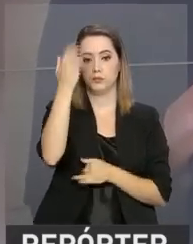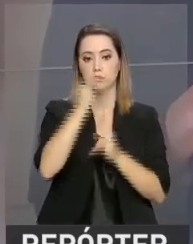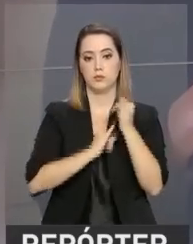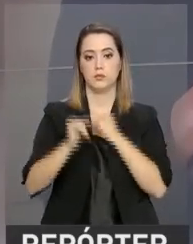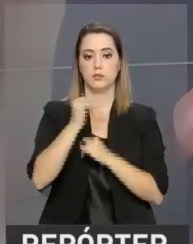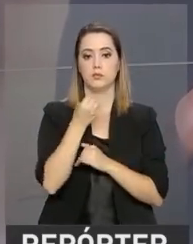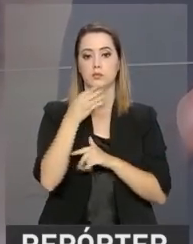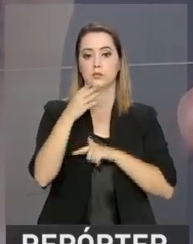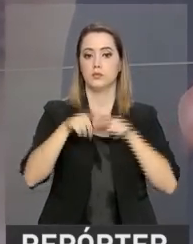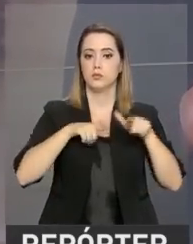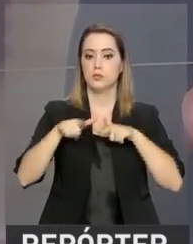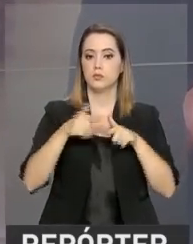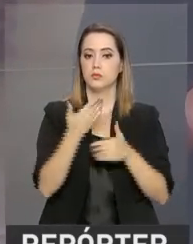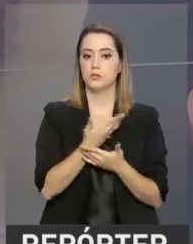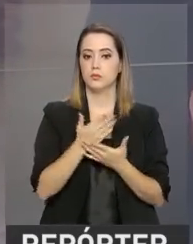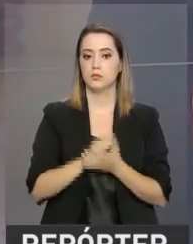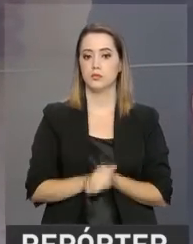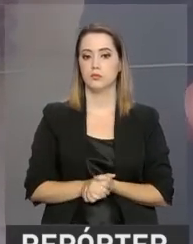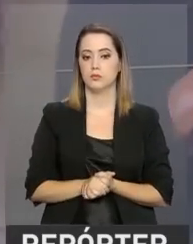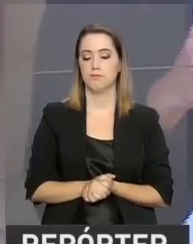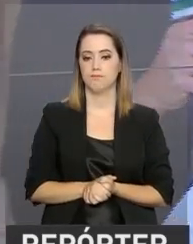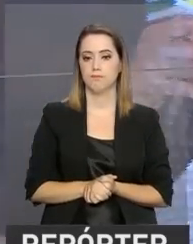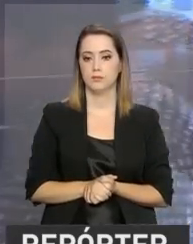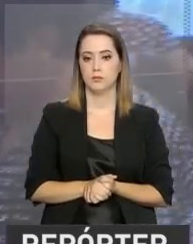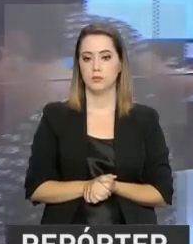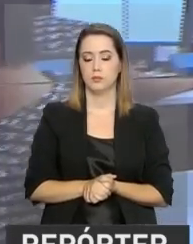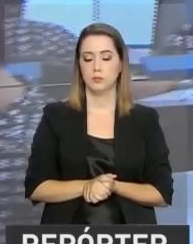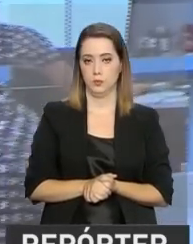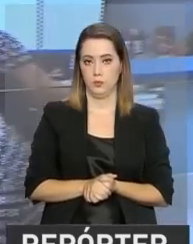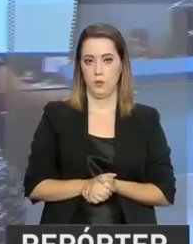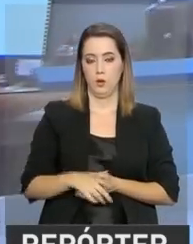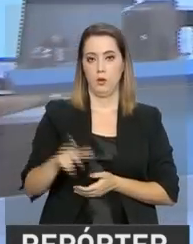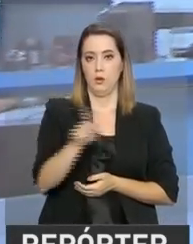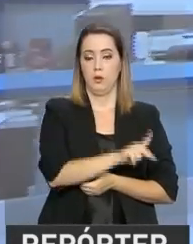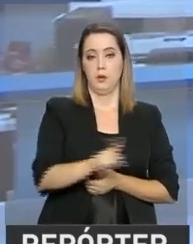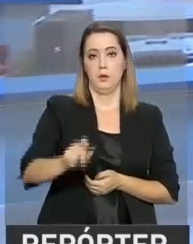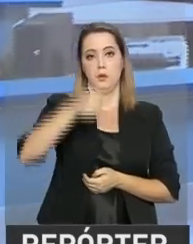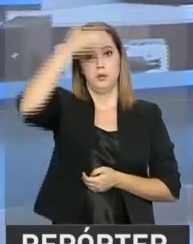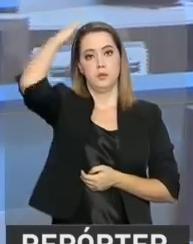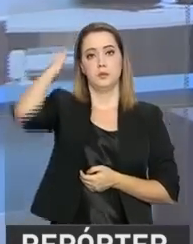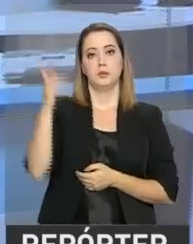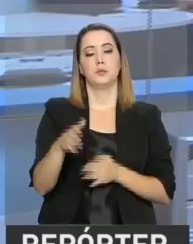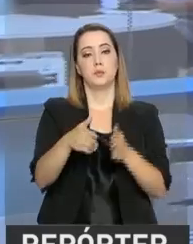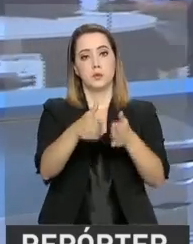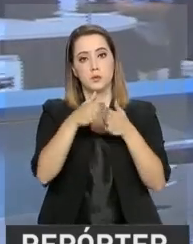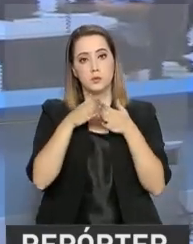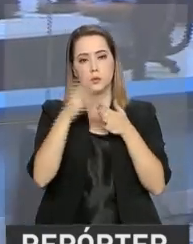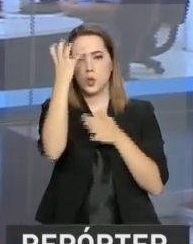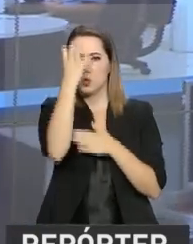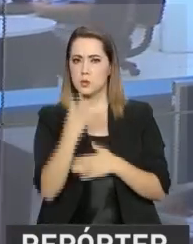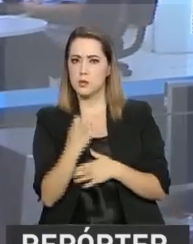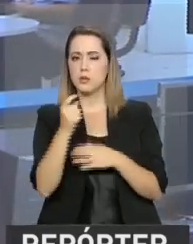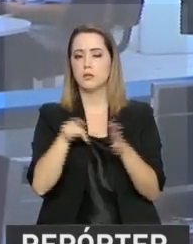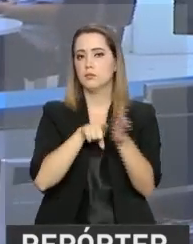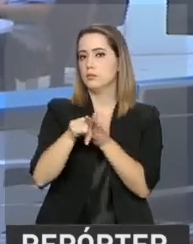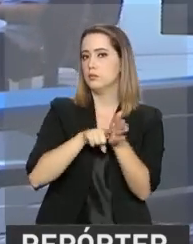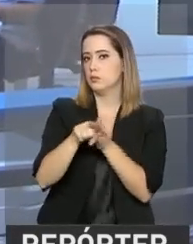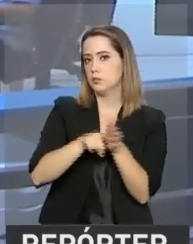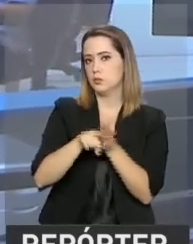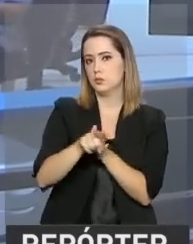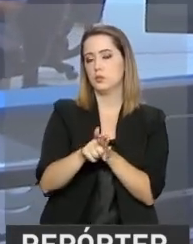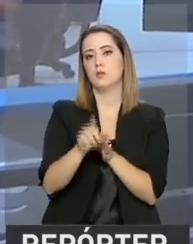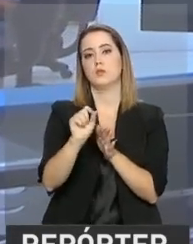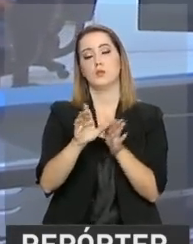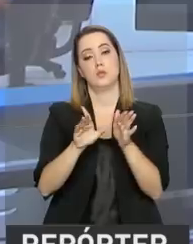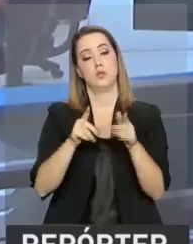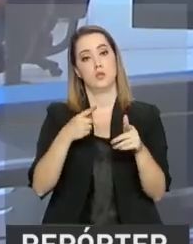informações, Paola. Bom trabalho por aí. E o presidente Michel Temer pediu celeridade nas investigações de corrupção no país. Em documento